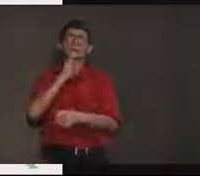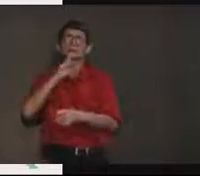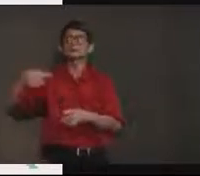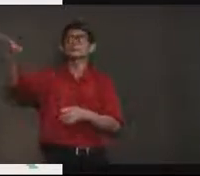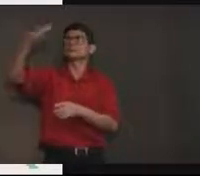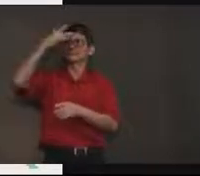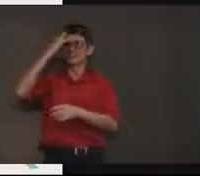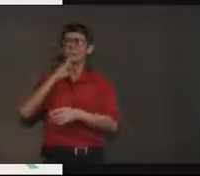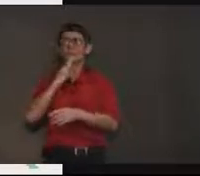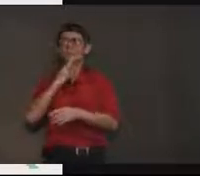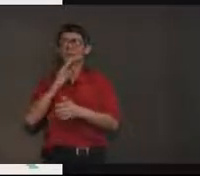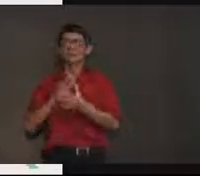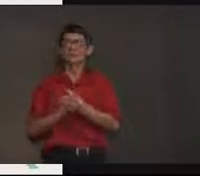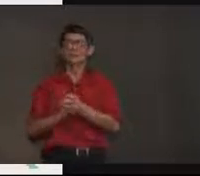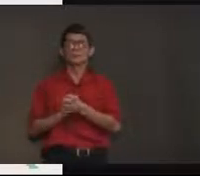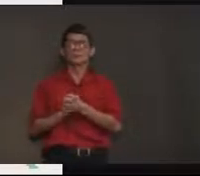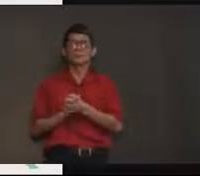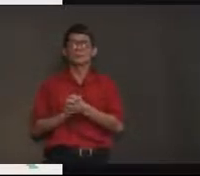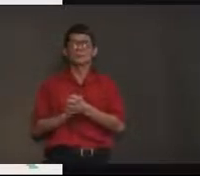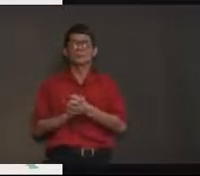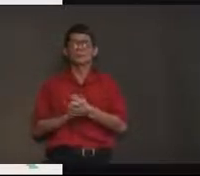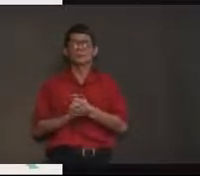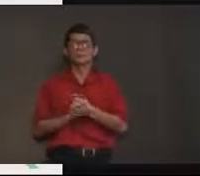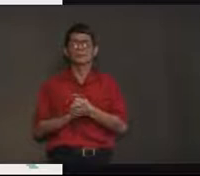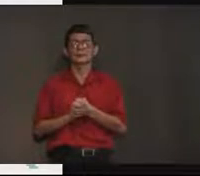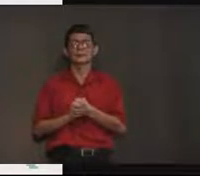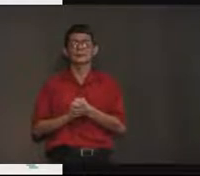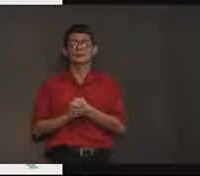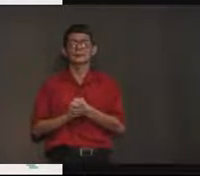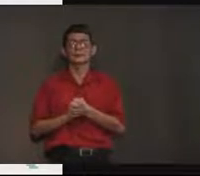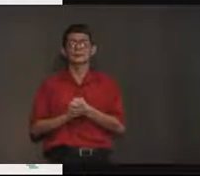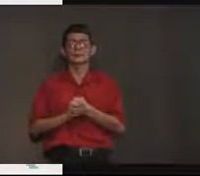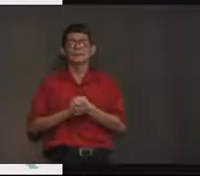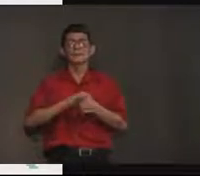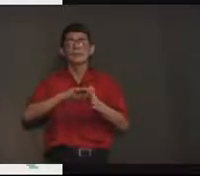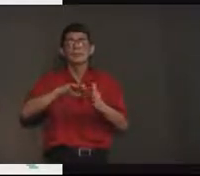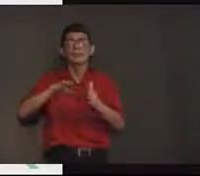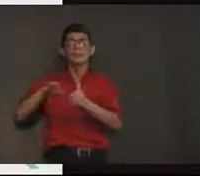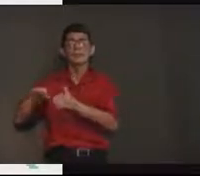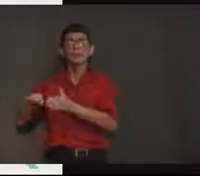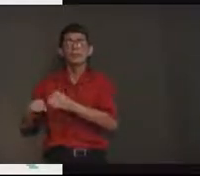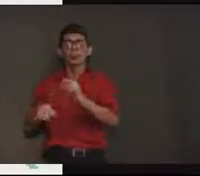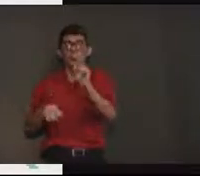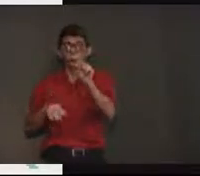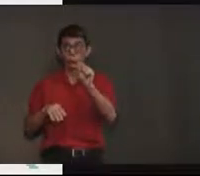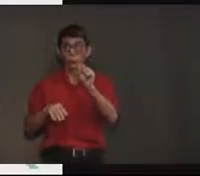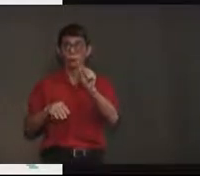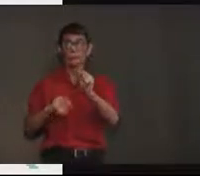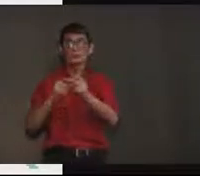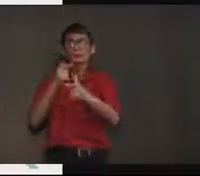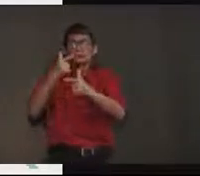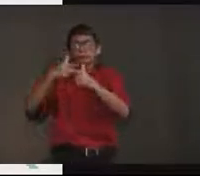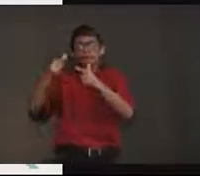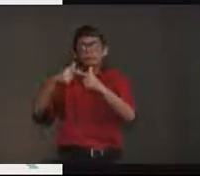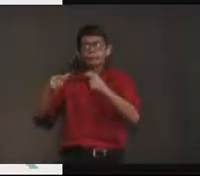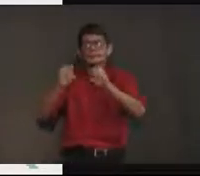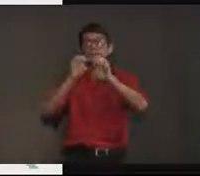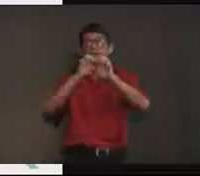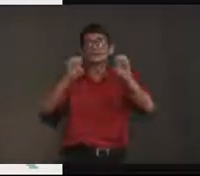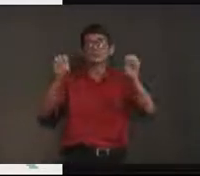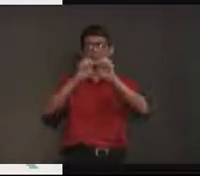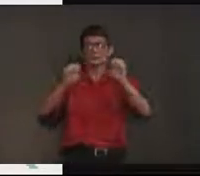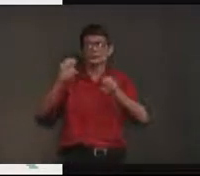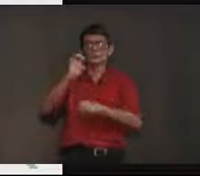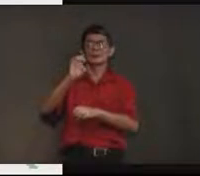como é que a gente se aproxima de um problema dele então para usar minhas várias tão mais um problema de se encontra um algo que resolva isso